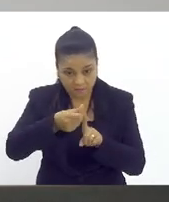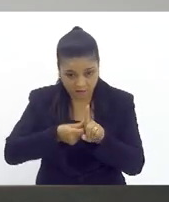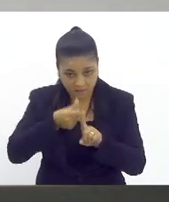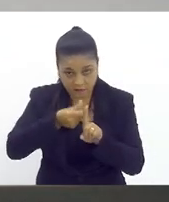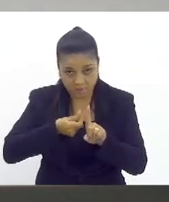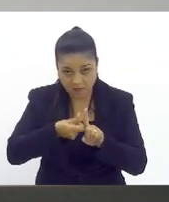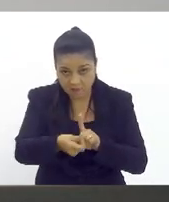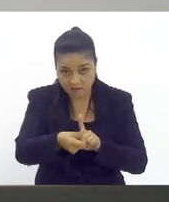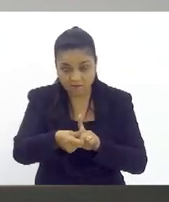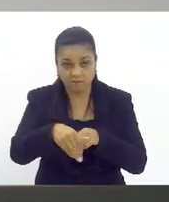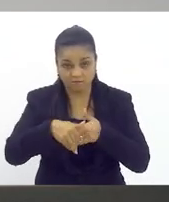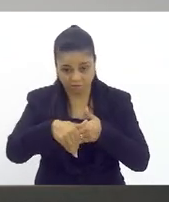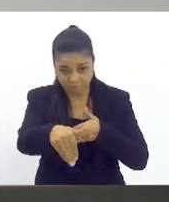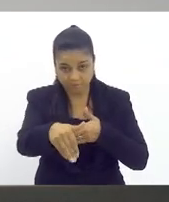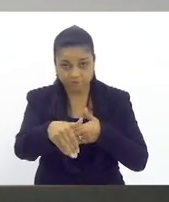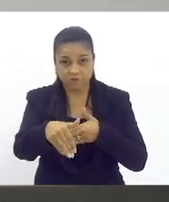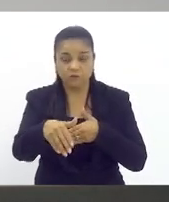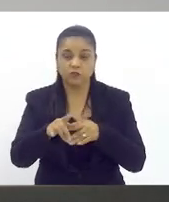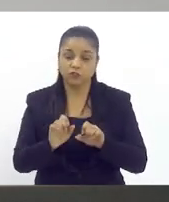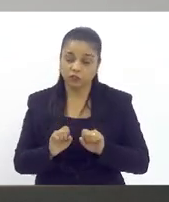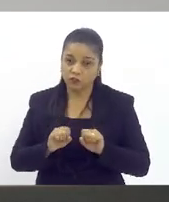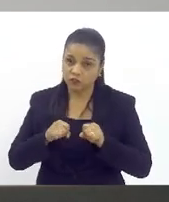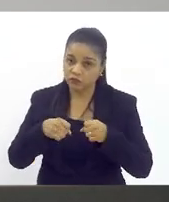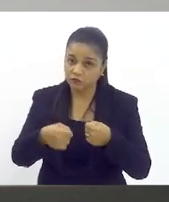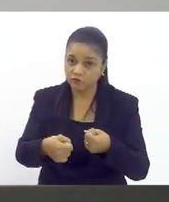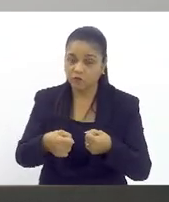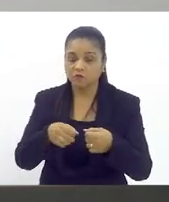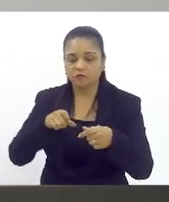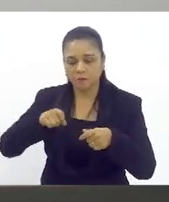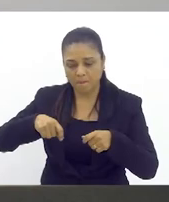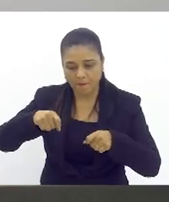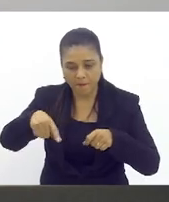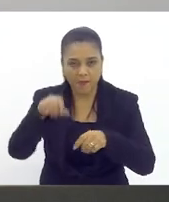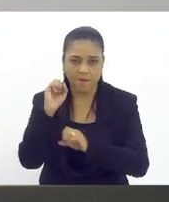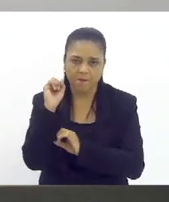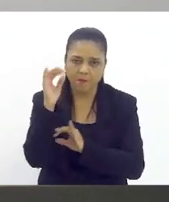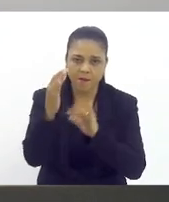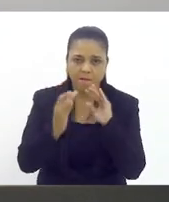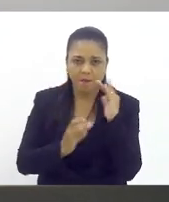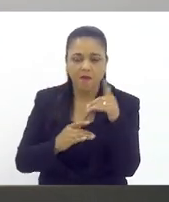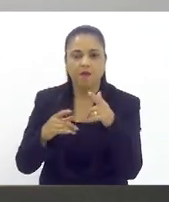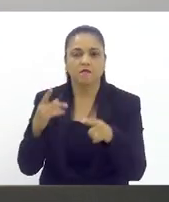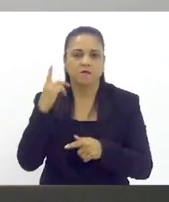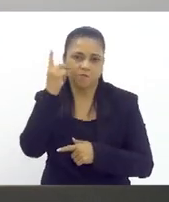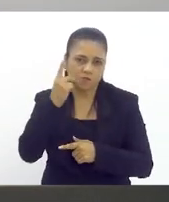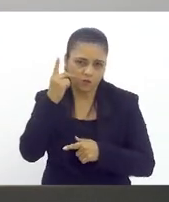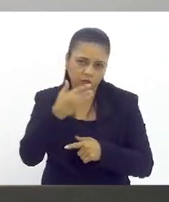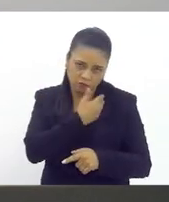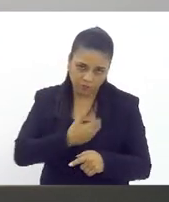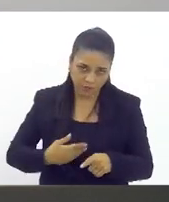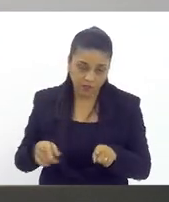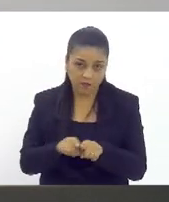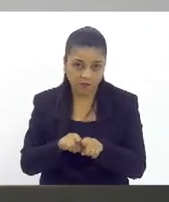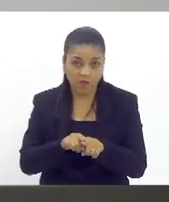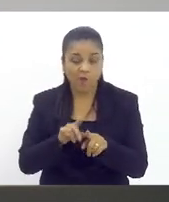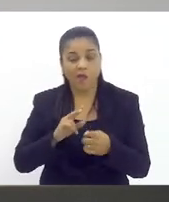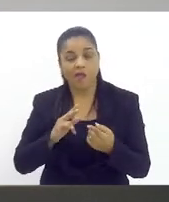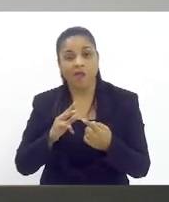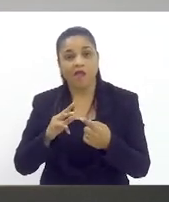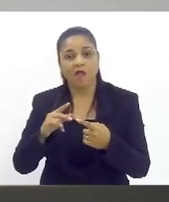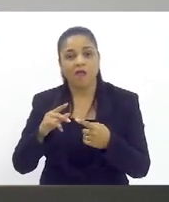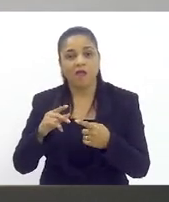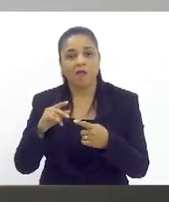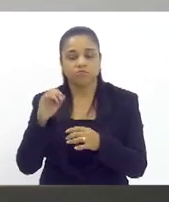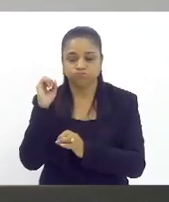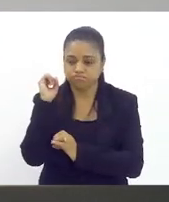informando um pouco sobre o esforço da Restauração ecológica implementação também da política É de fato restaurar é promover a